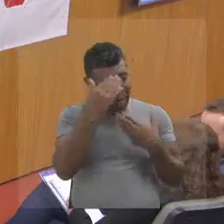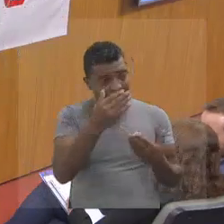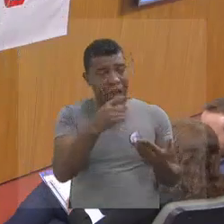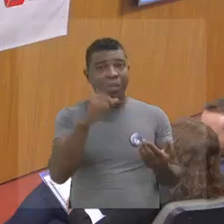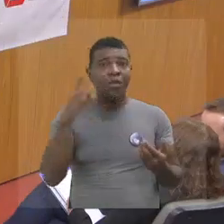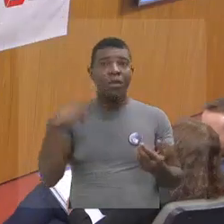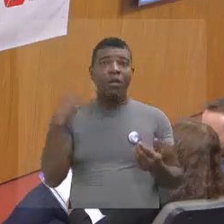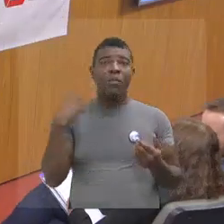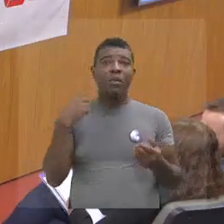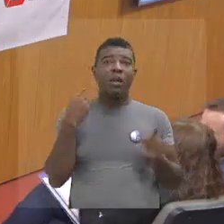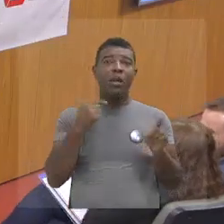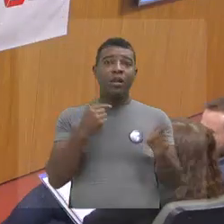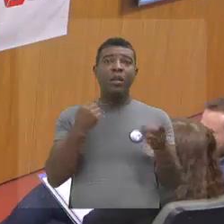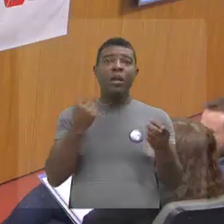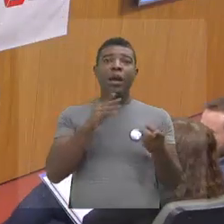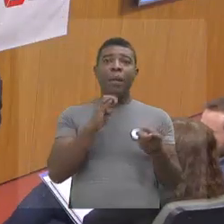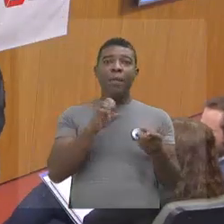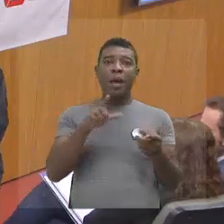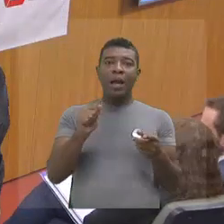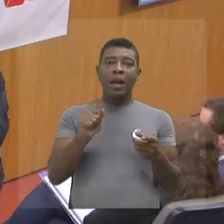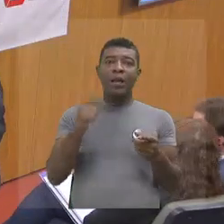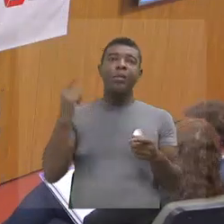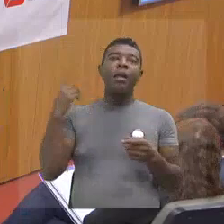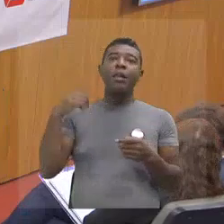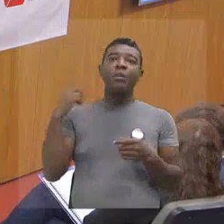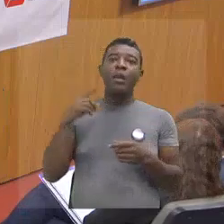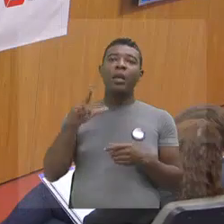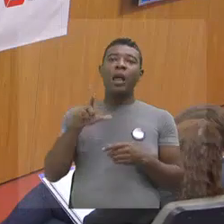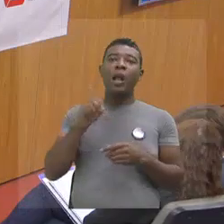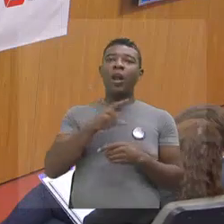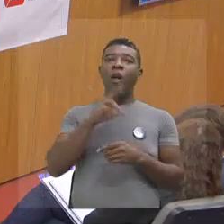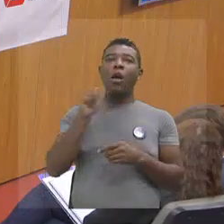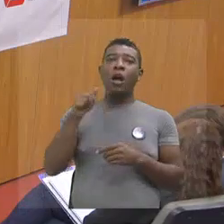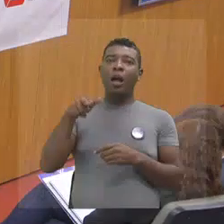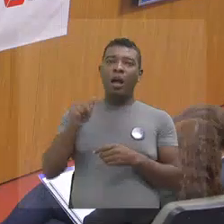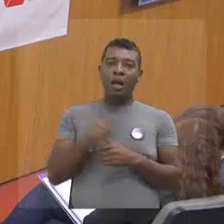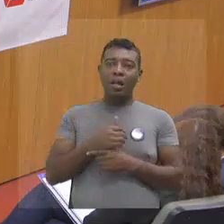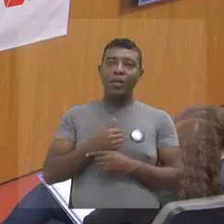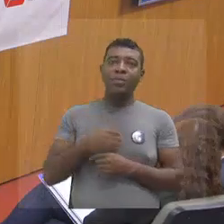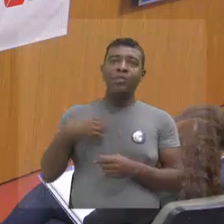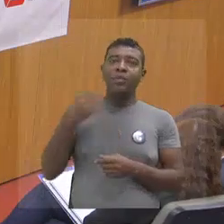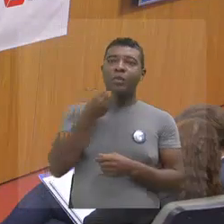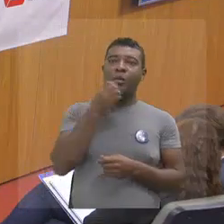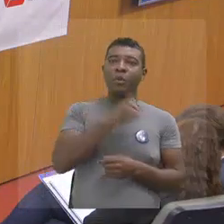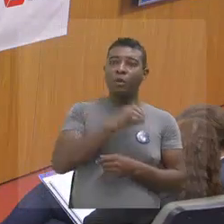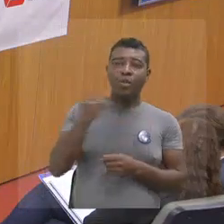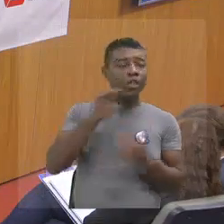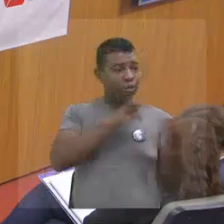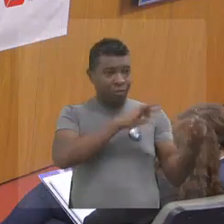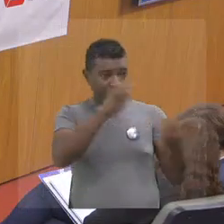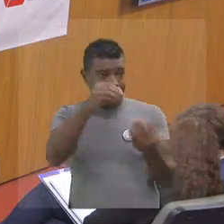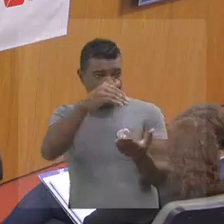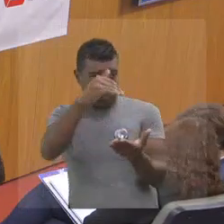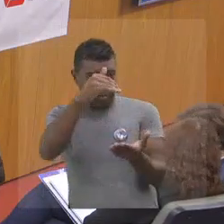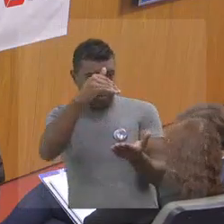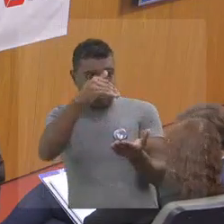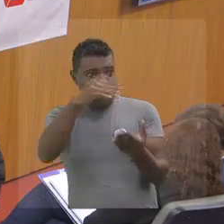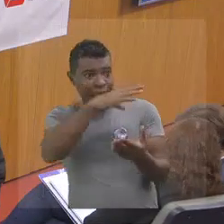deputada Lohana Bom dia presidente Bom dia secretária Bom dia a todos os servidores aqui presentes